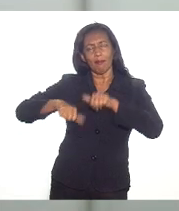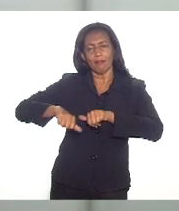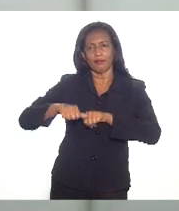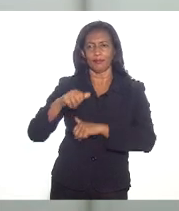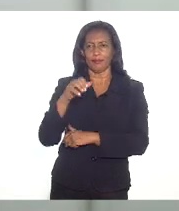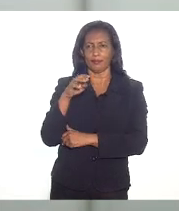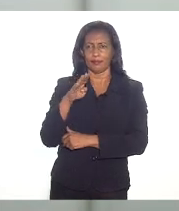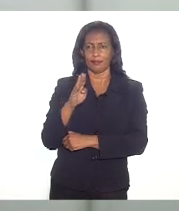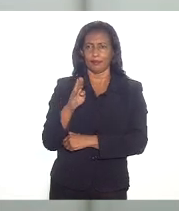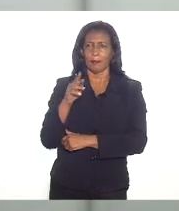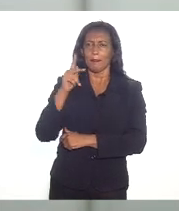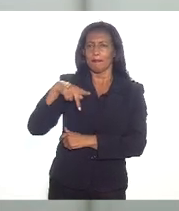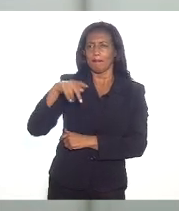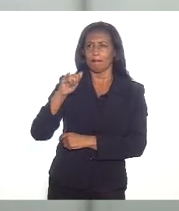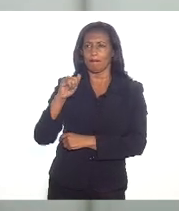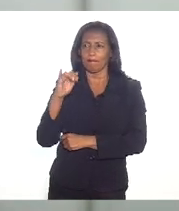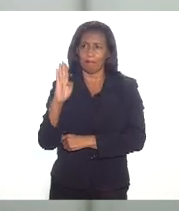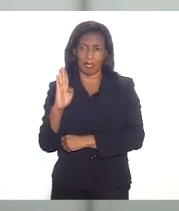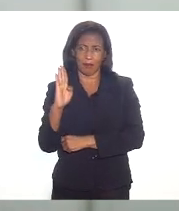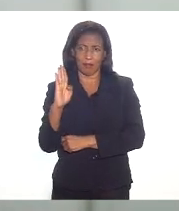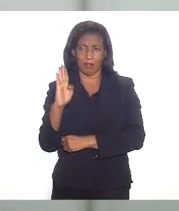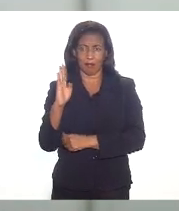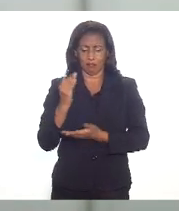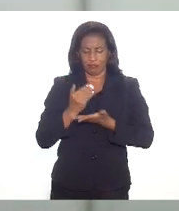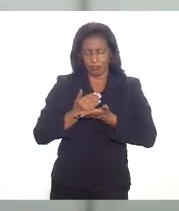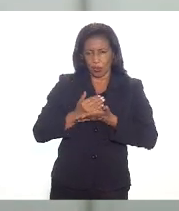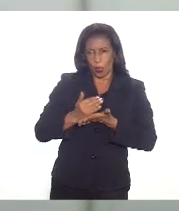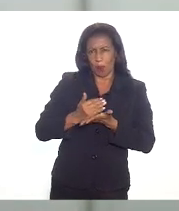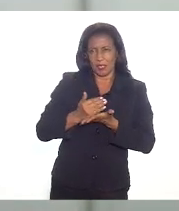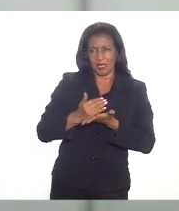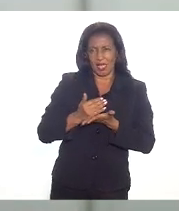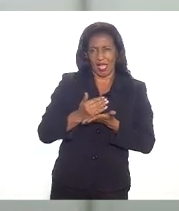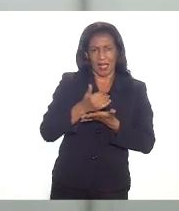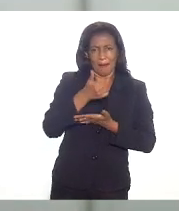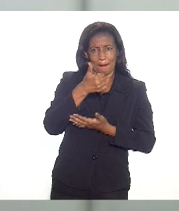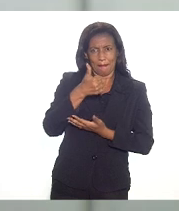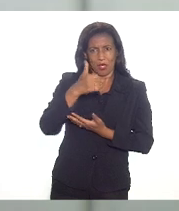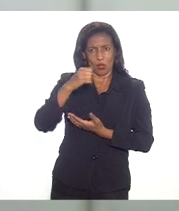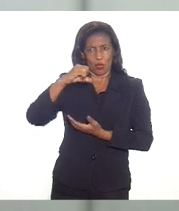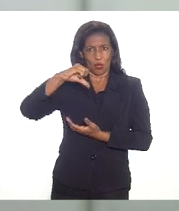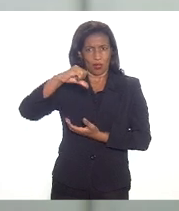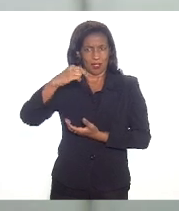a partir de 1975 e não 70. Tá.